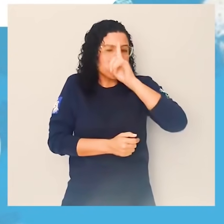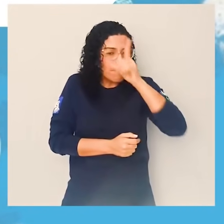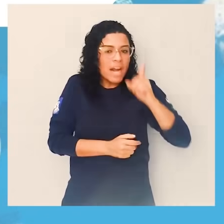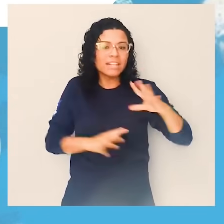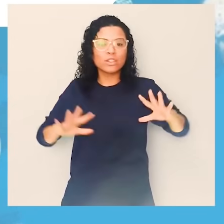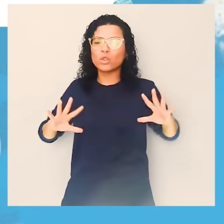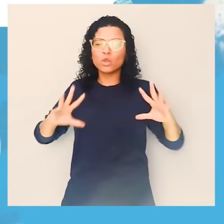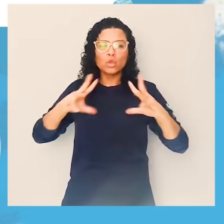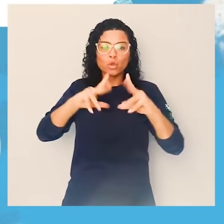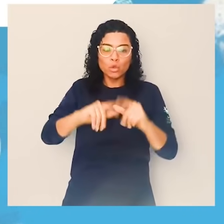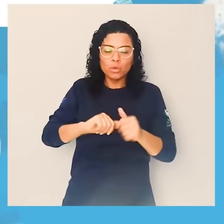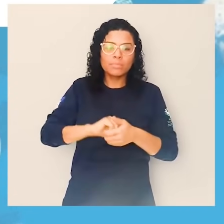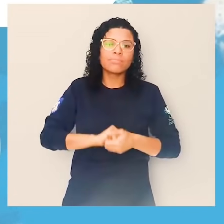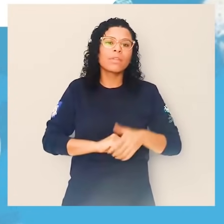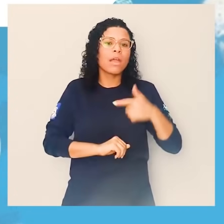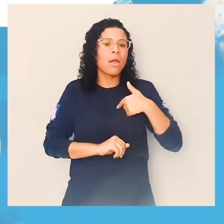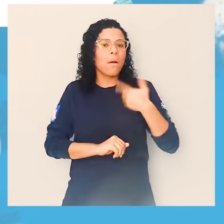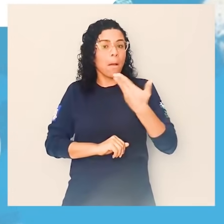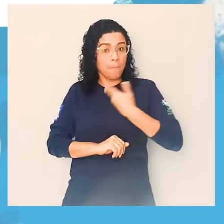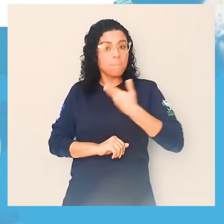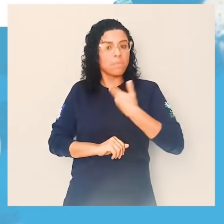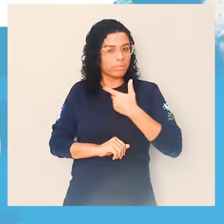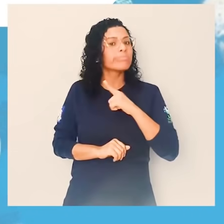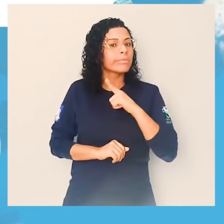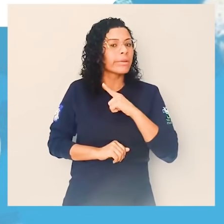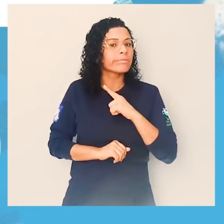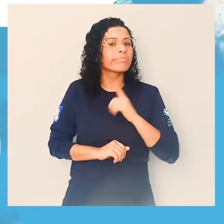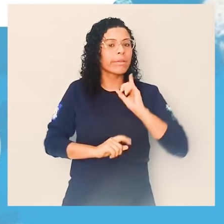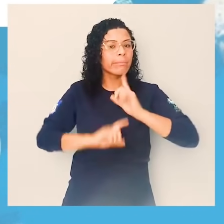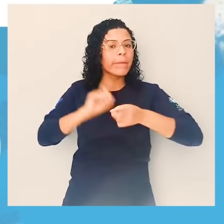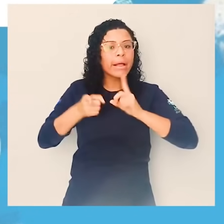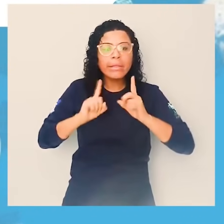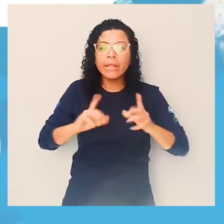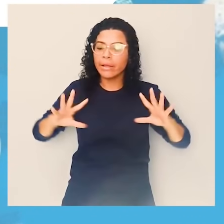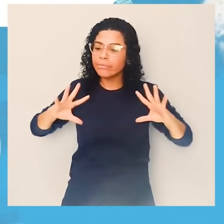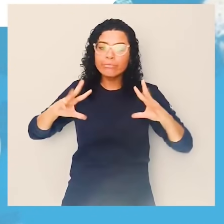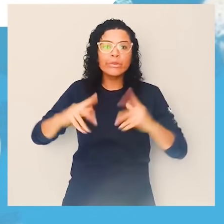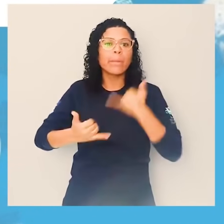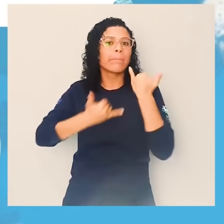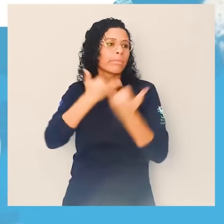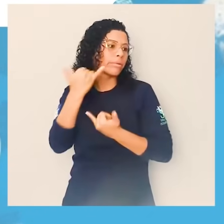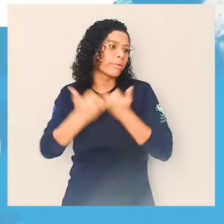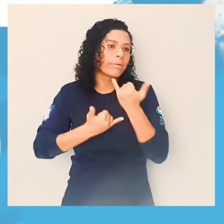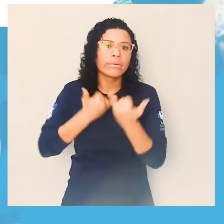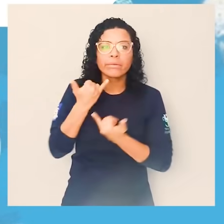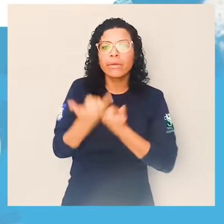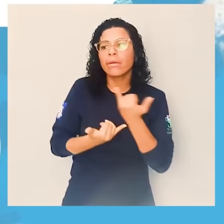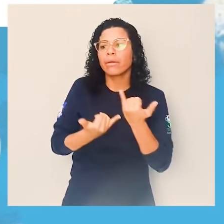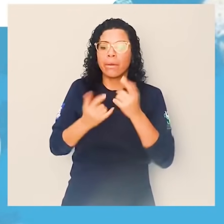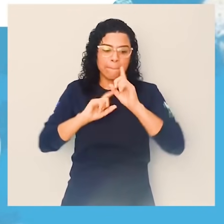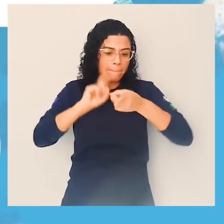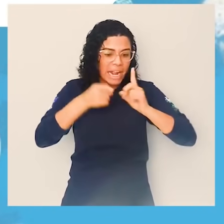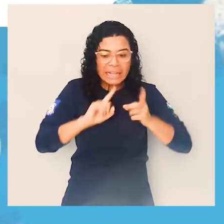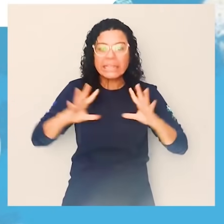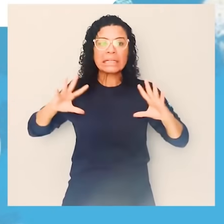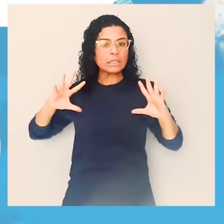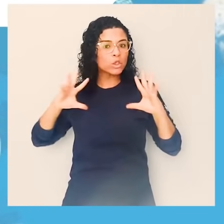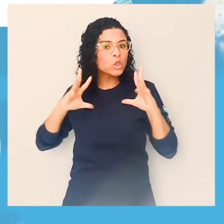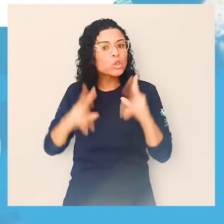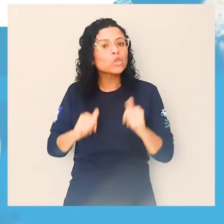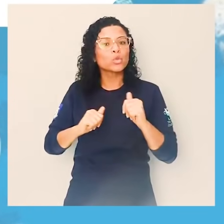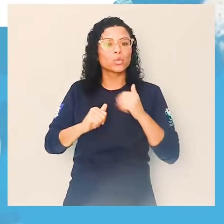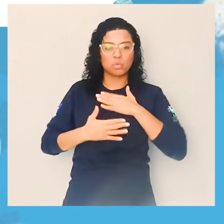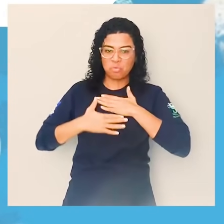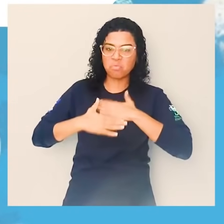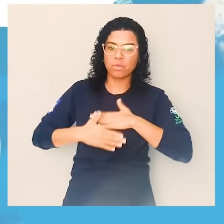mundo. Eu tenho uma porção de amigos assim. Querem mandar nas brincadeiras, querem que a gente faça tudo